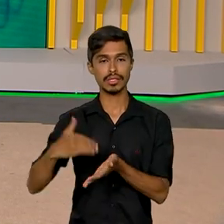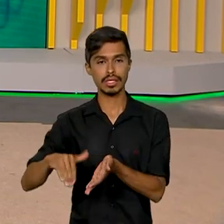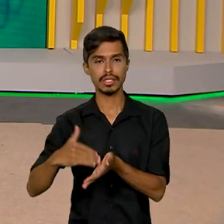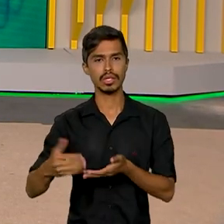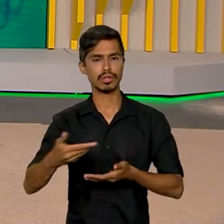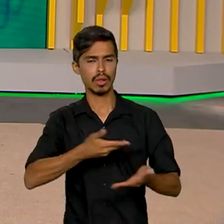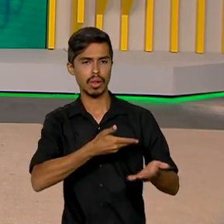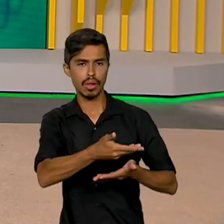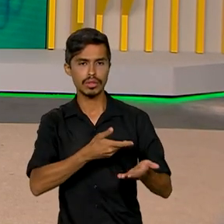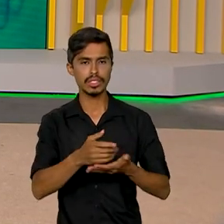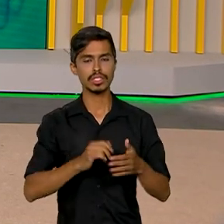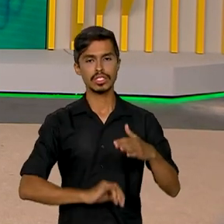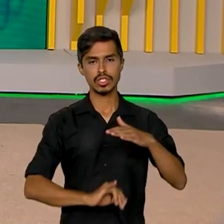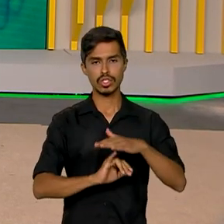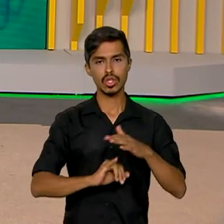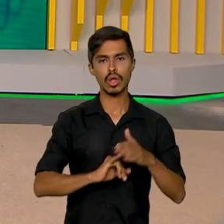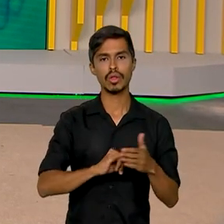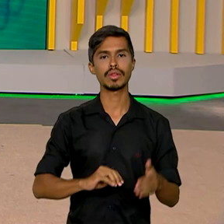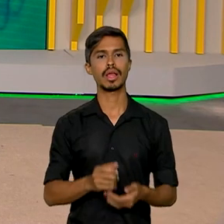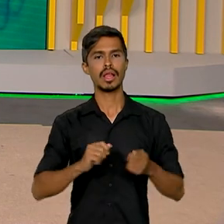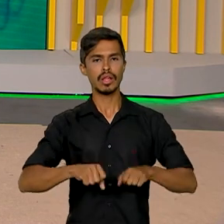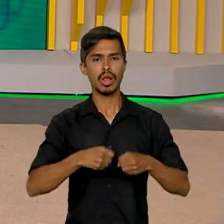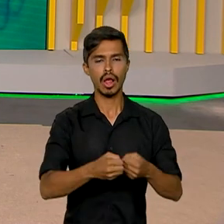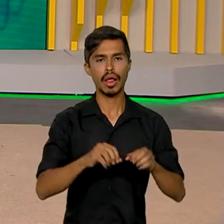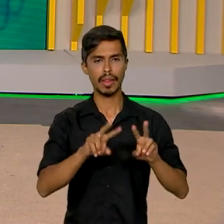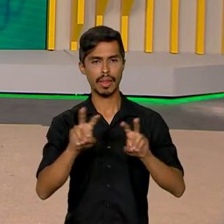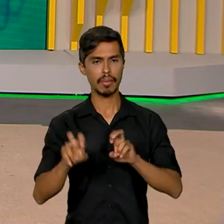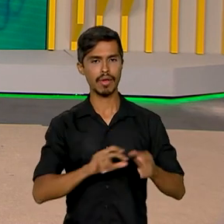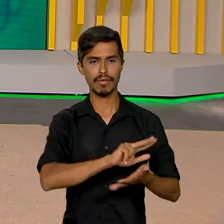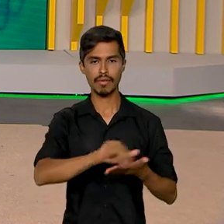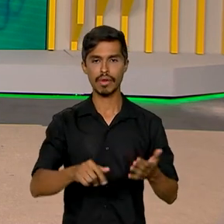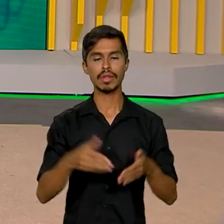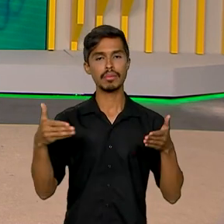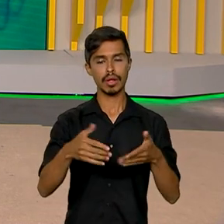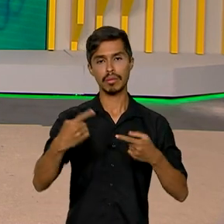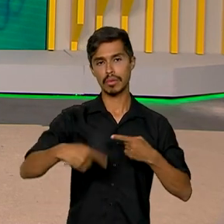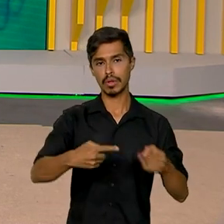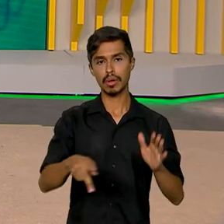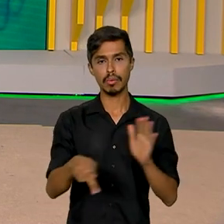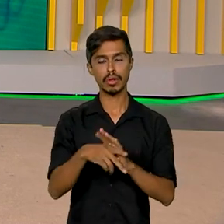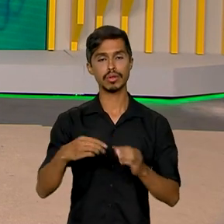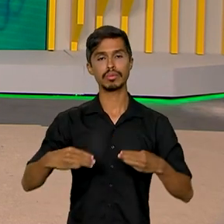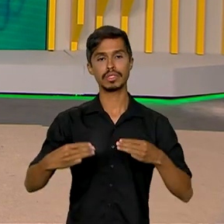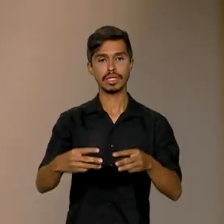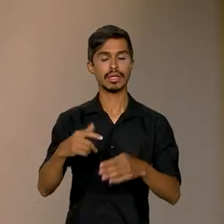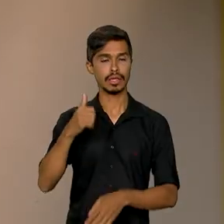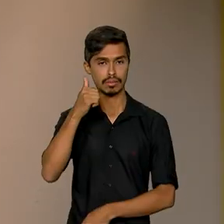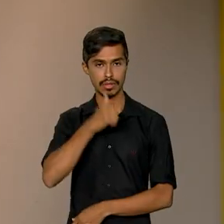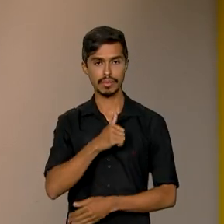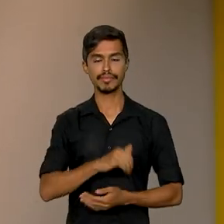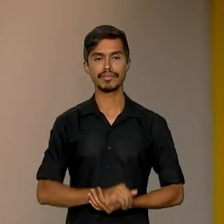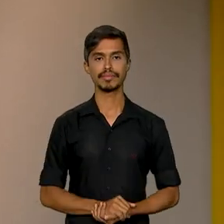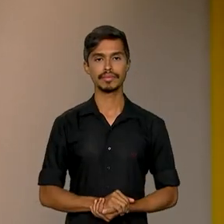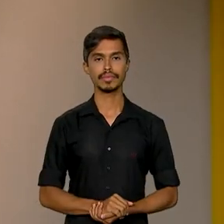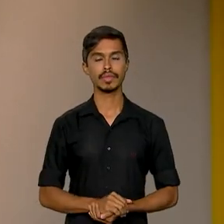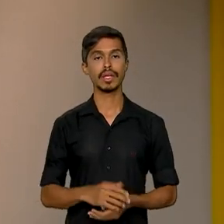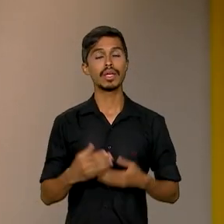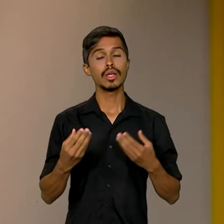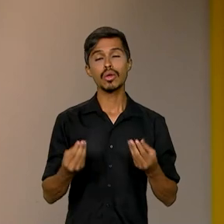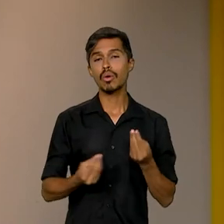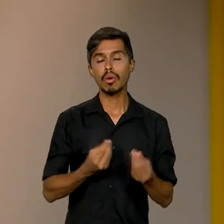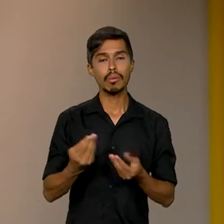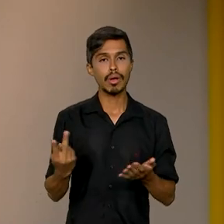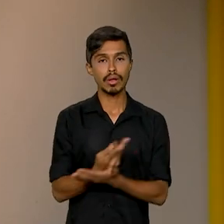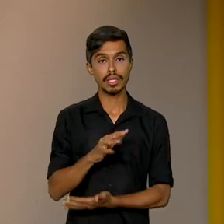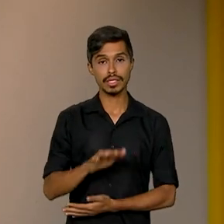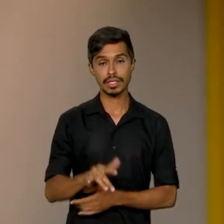Articulação Institucional, Ações Temáticas e Participação Política do Ministério das Mulheres. E para saber como é esse